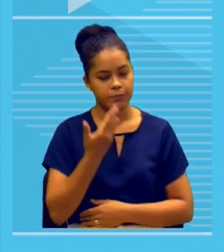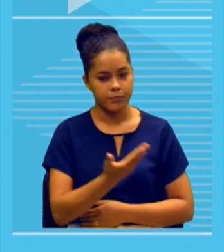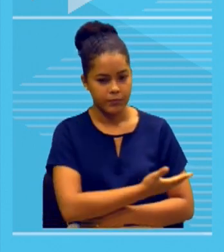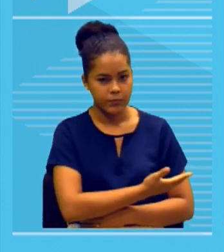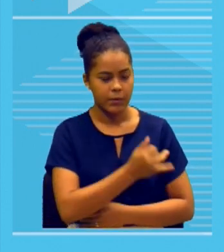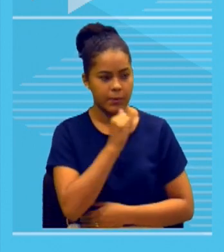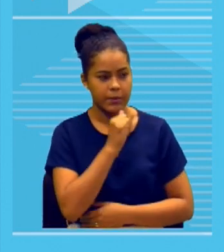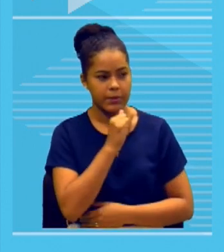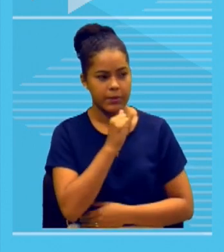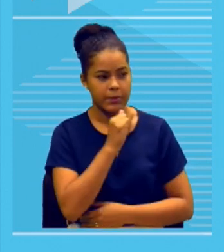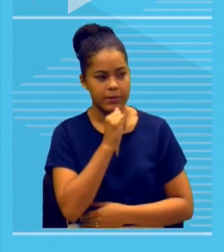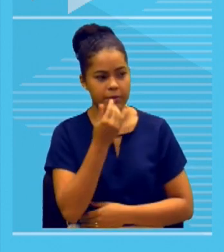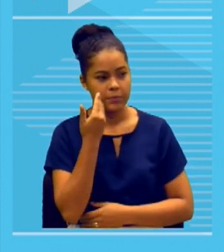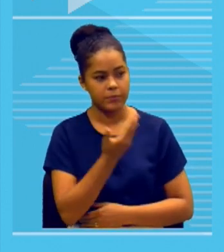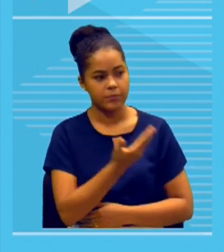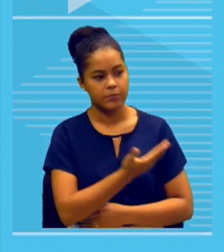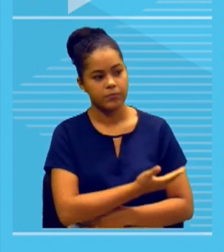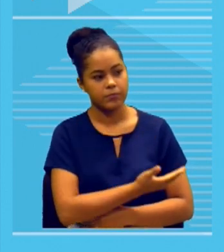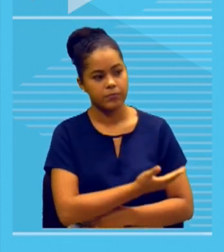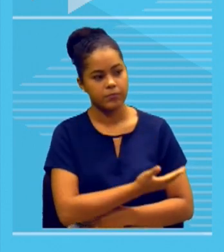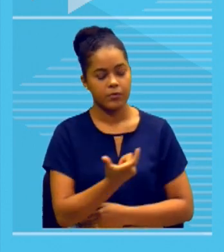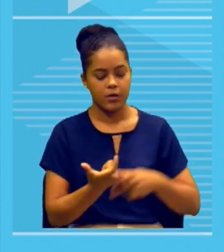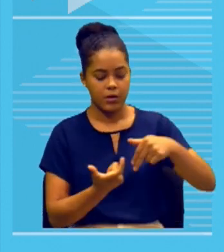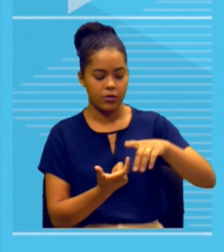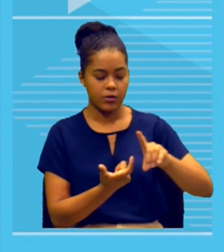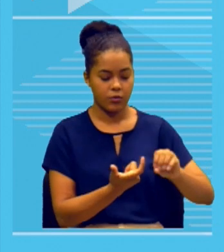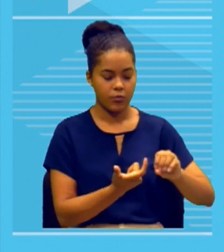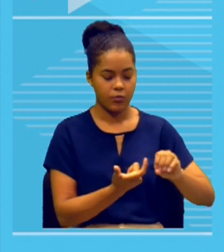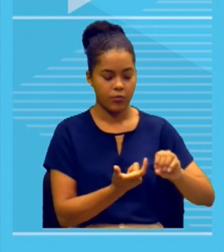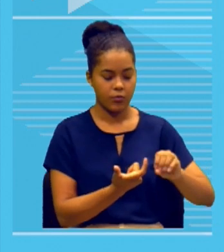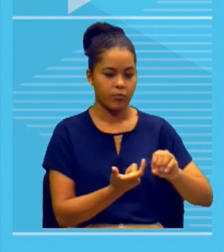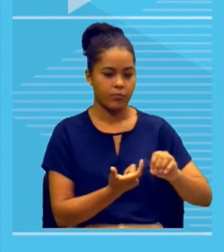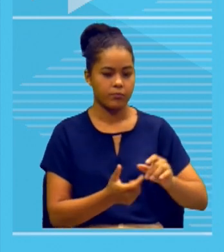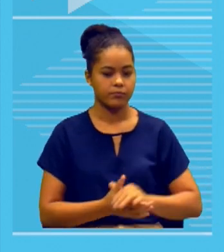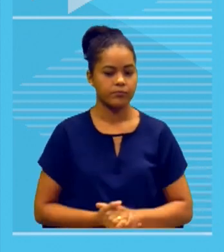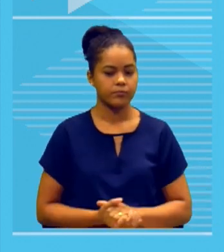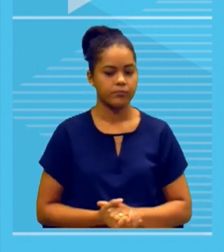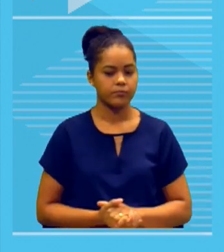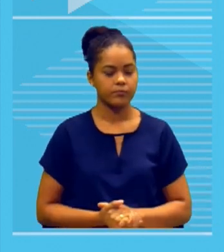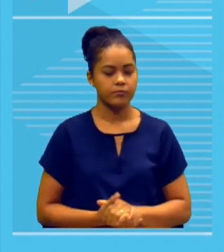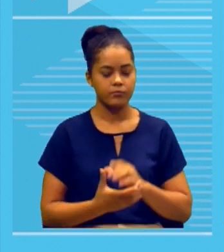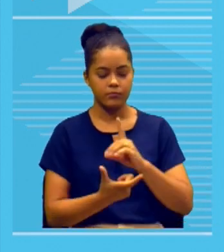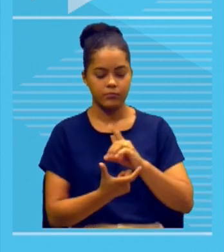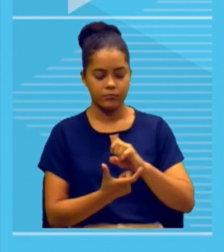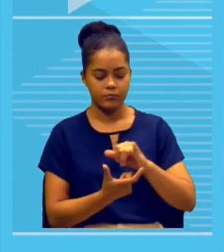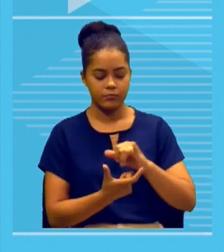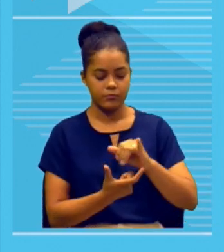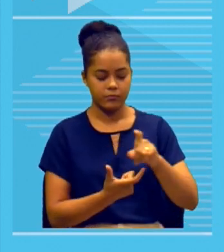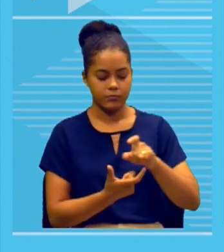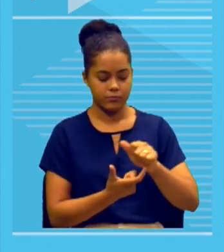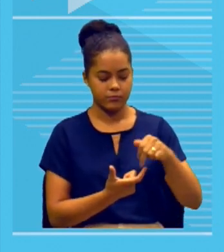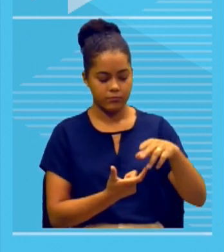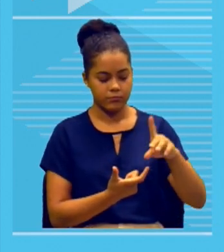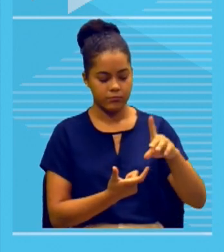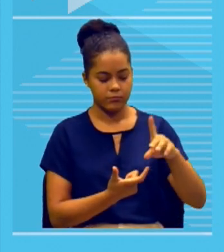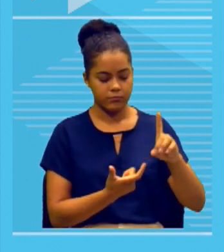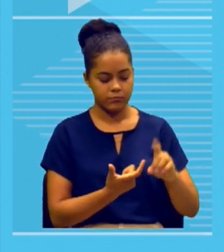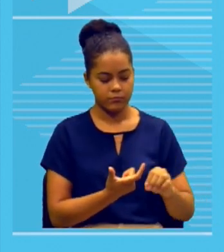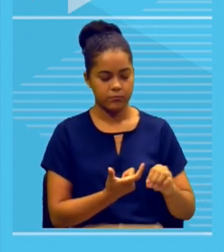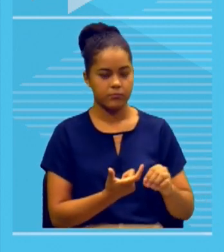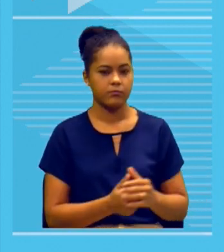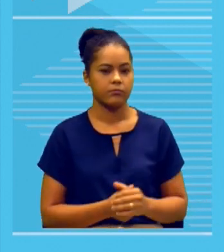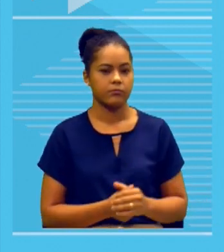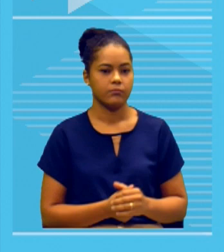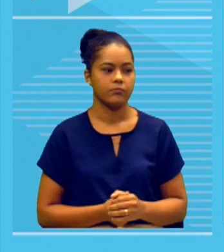olha aqui a terminação ndo deixando deixando chorando vivendo